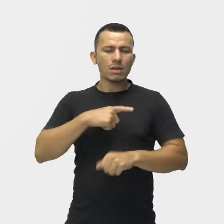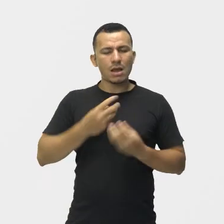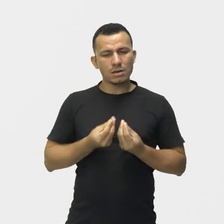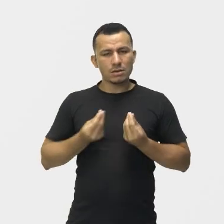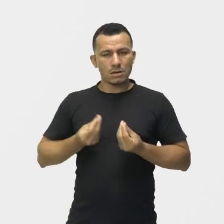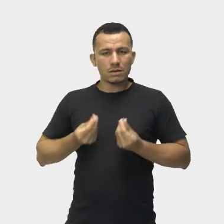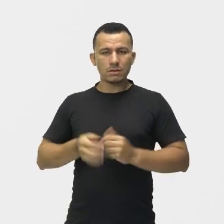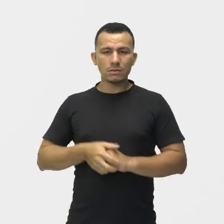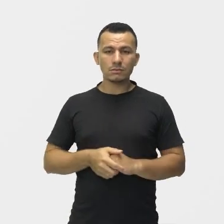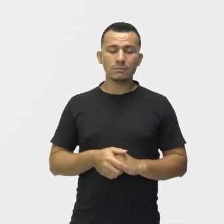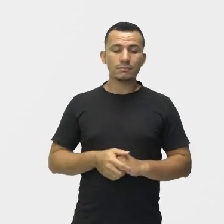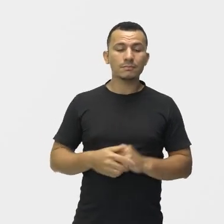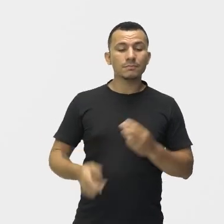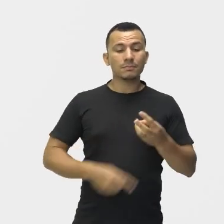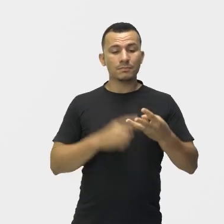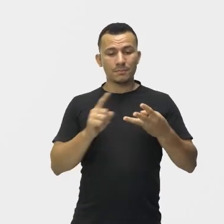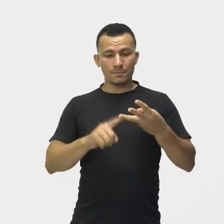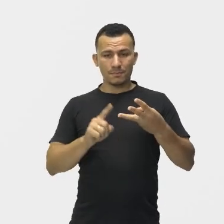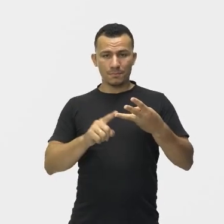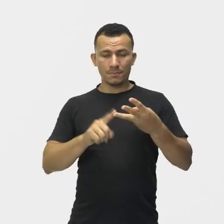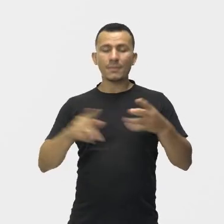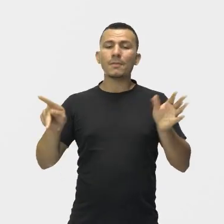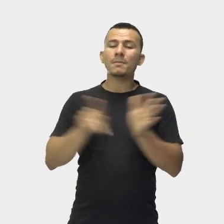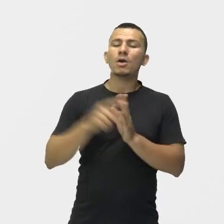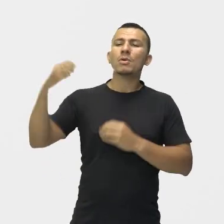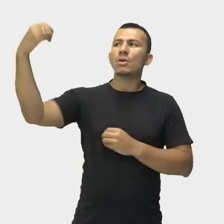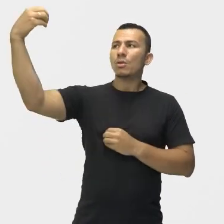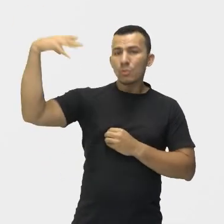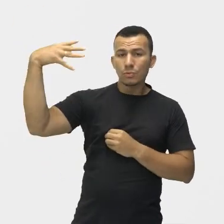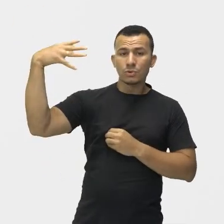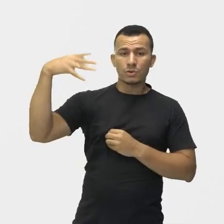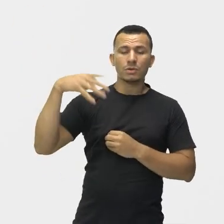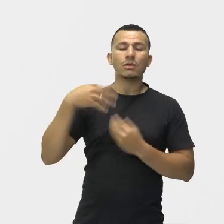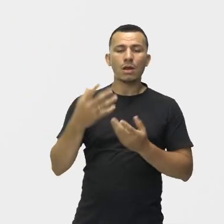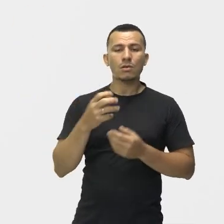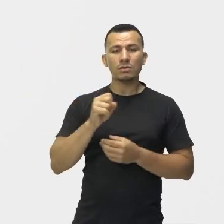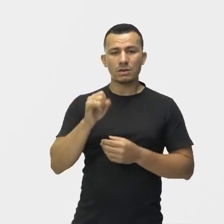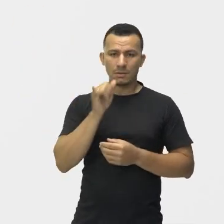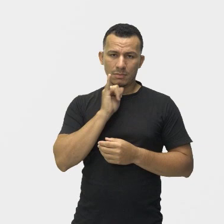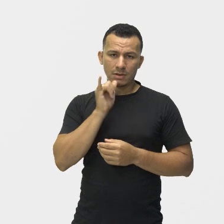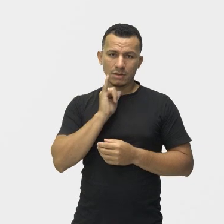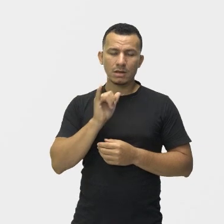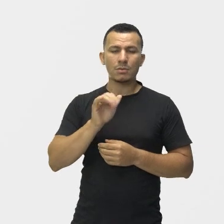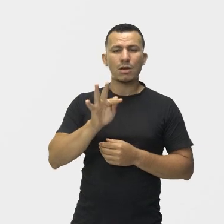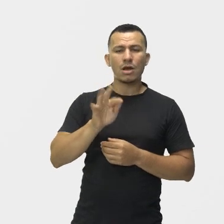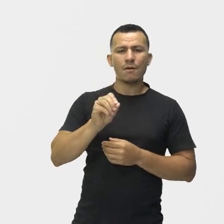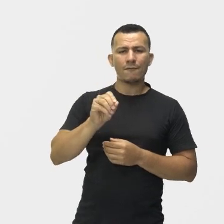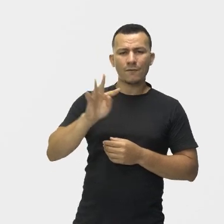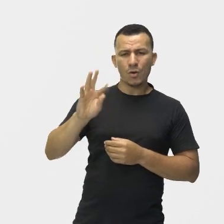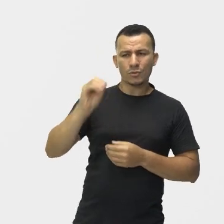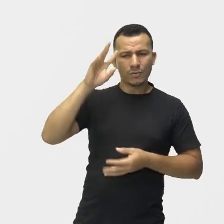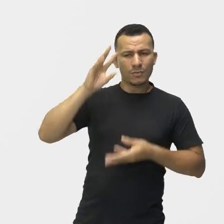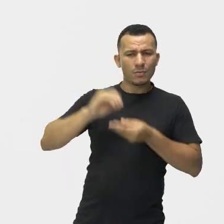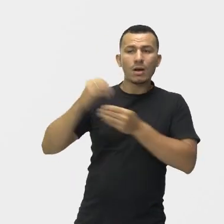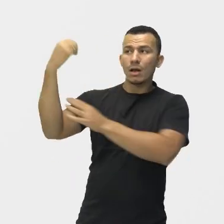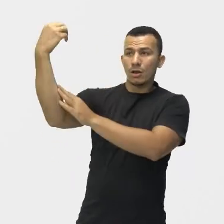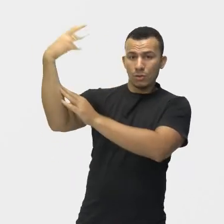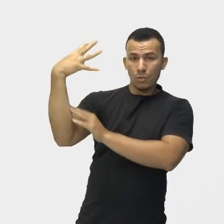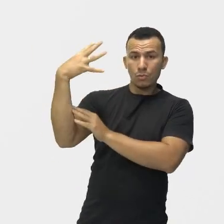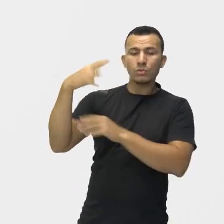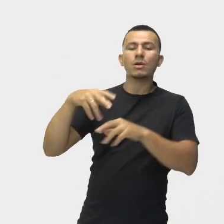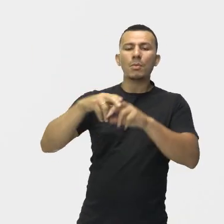Os fotorreceptores, eles estão relacionados com a luz. Então você já sabe, né, que foto quer dizer luz, e ele vai estar relacionado aí